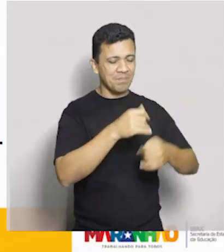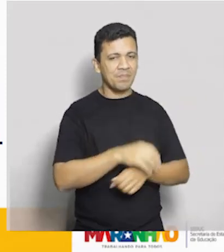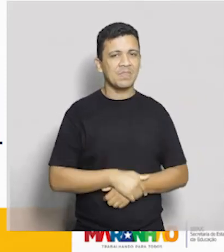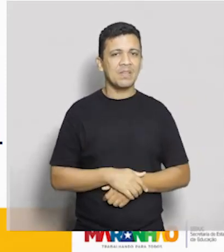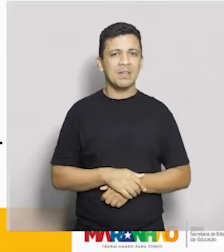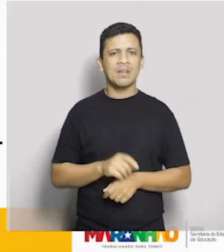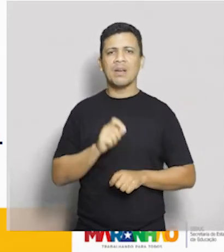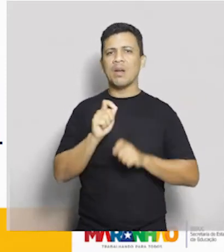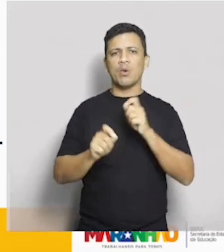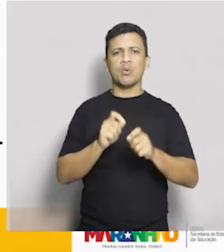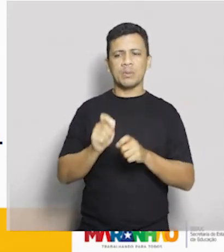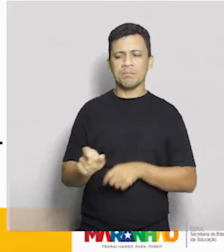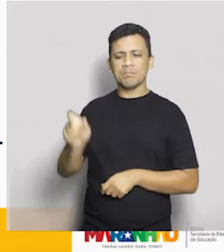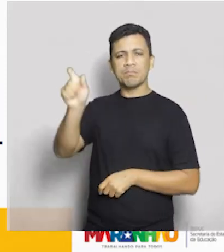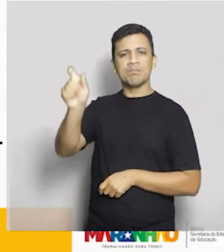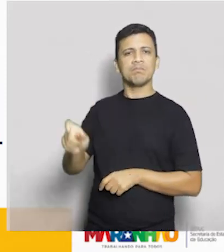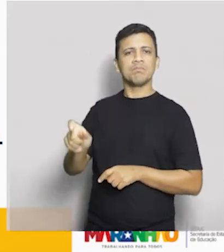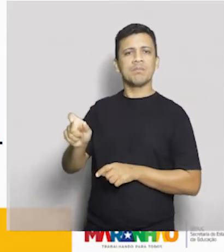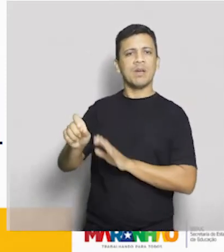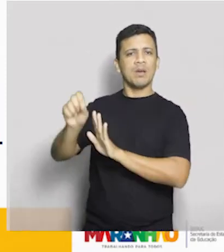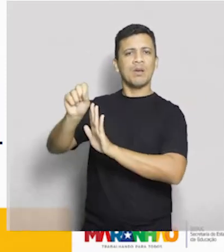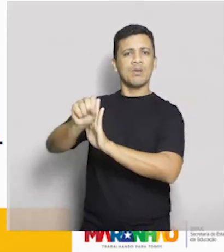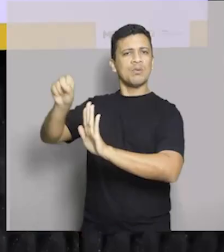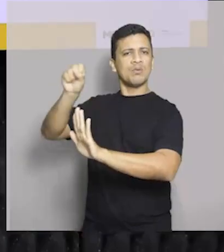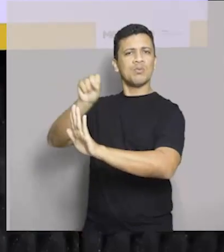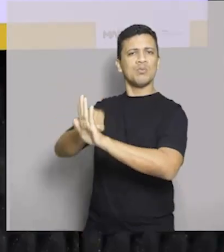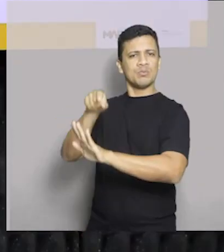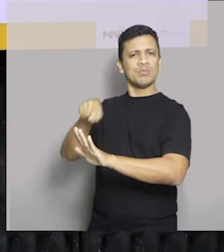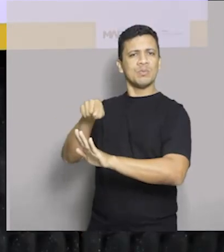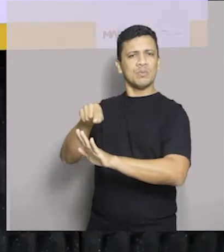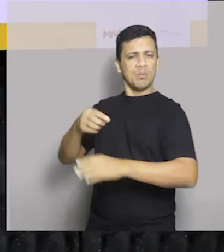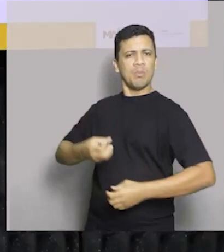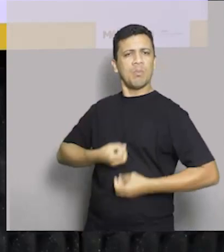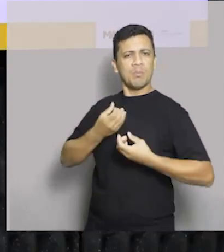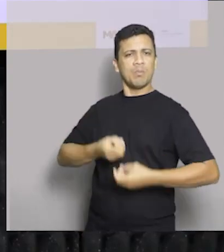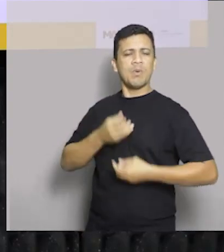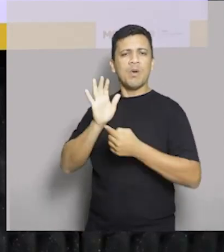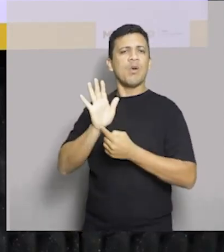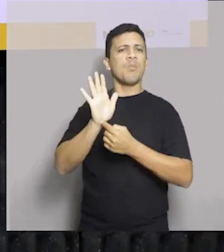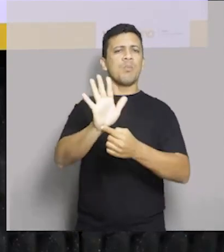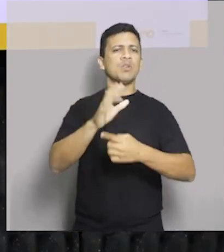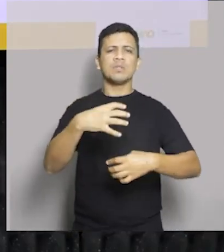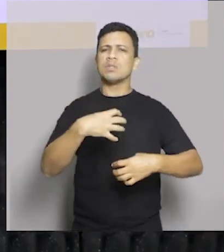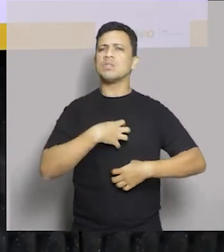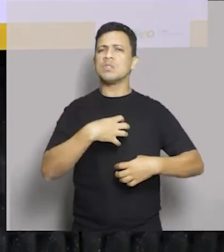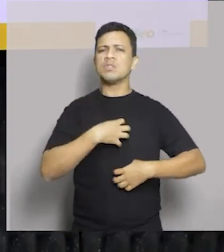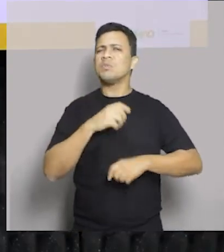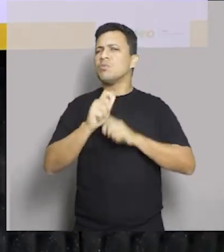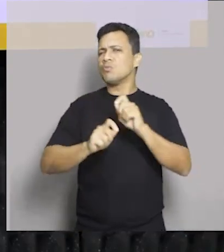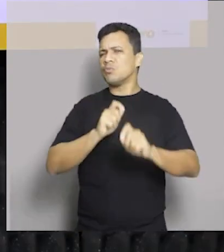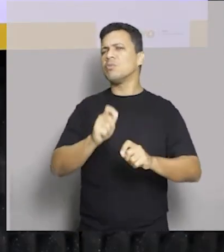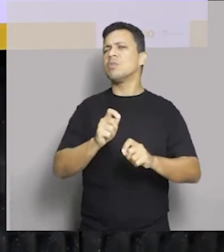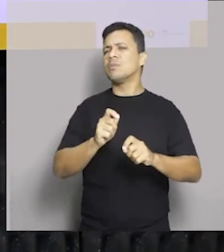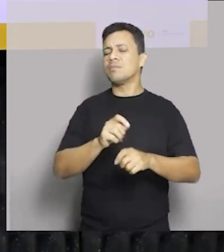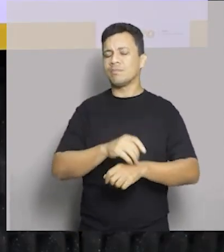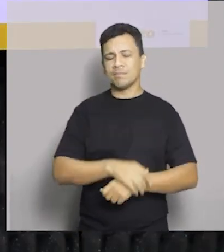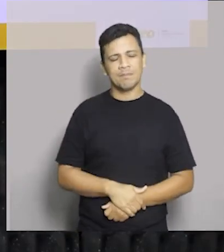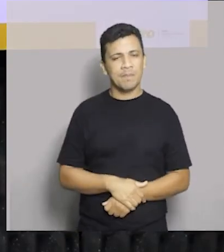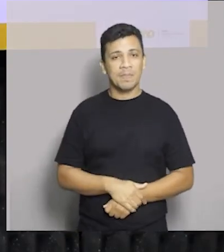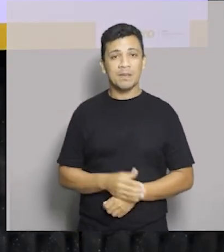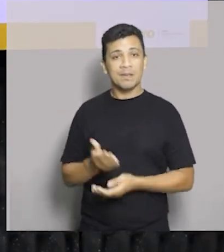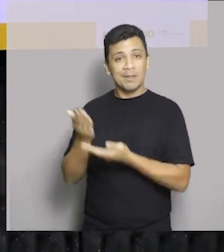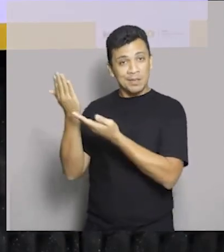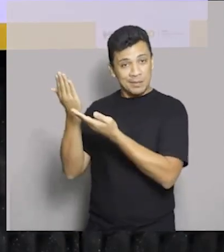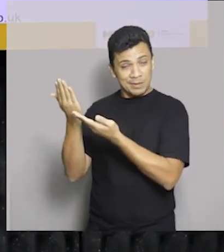quer dizer, o sujeito do poema, evidencia um sentimento de. Então, nesse tipo